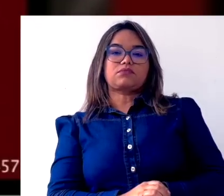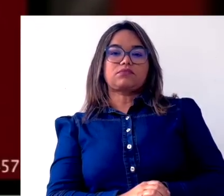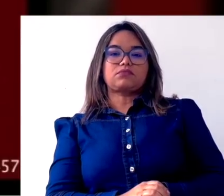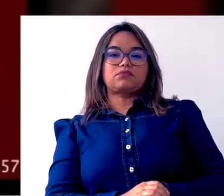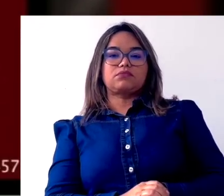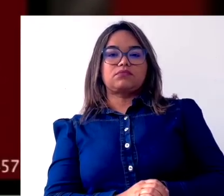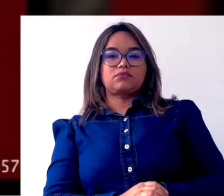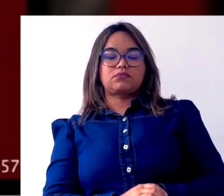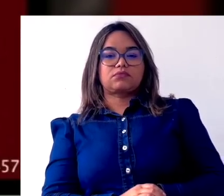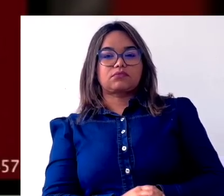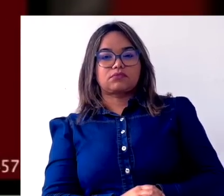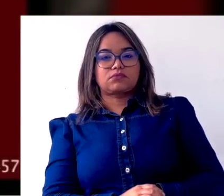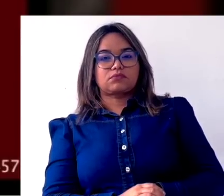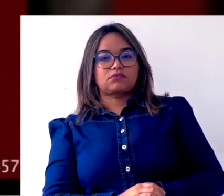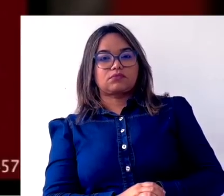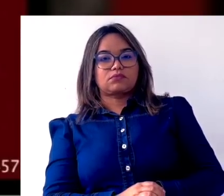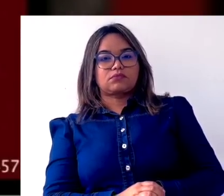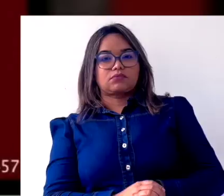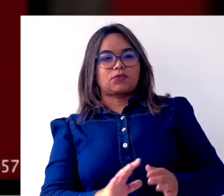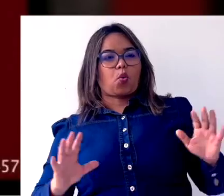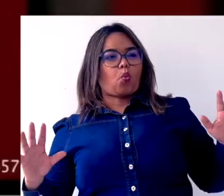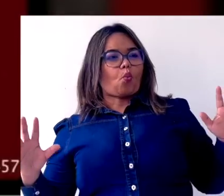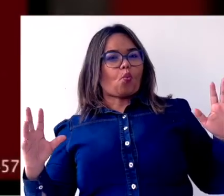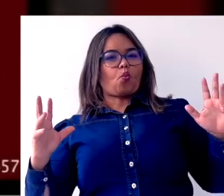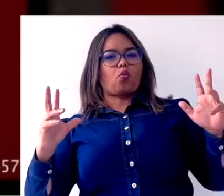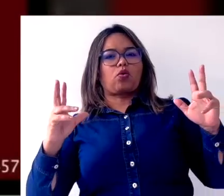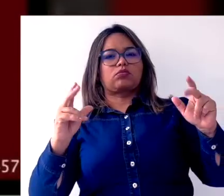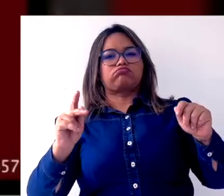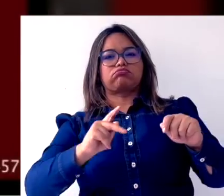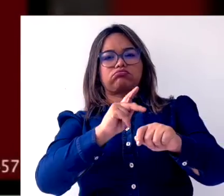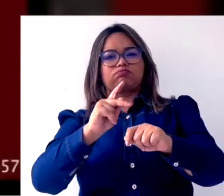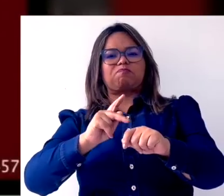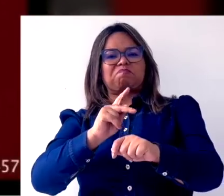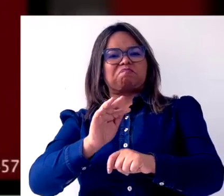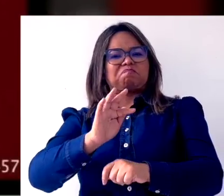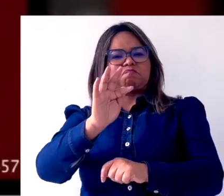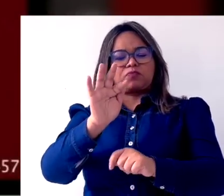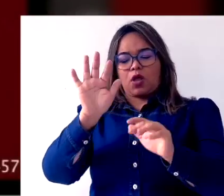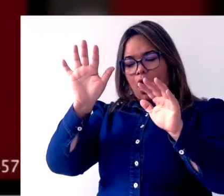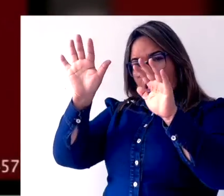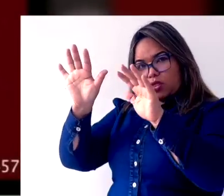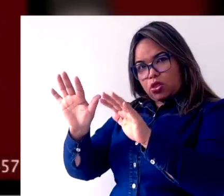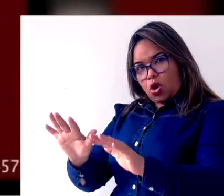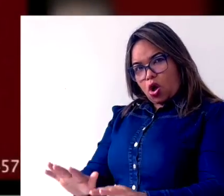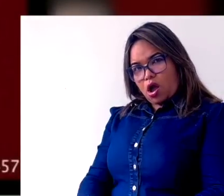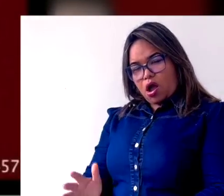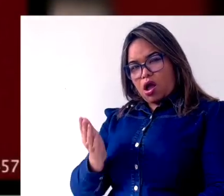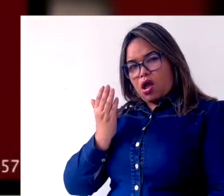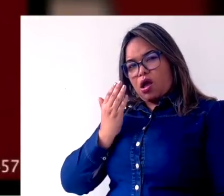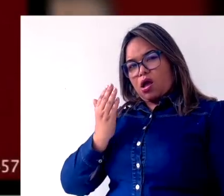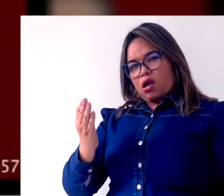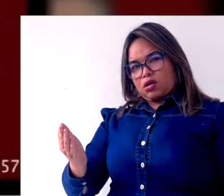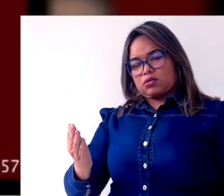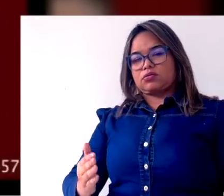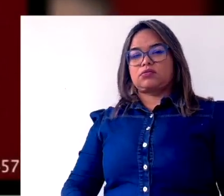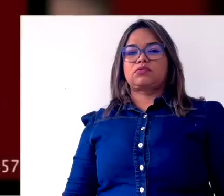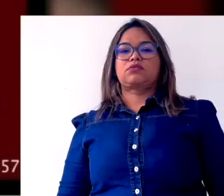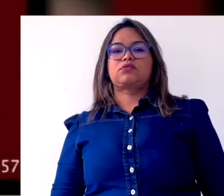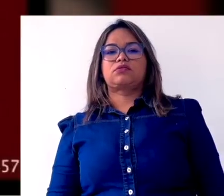Todas as nações virão e adorarão diante de ti, Senhor. E todas as nações se prostram.